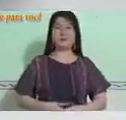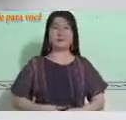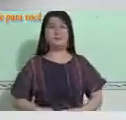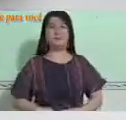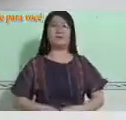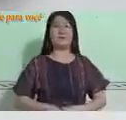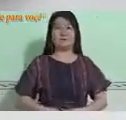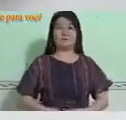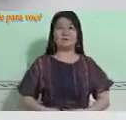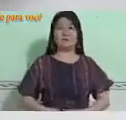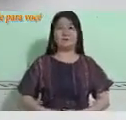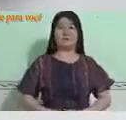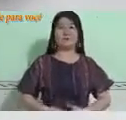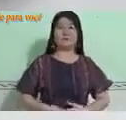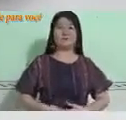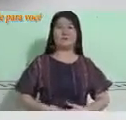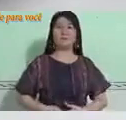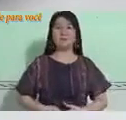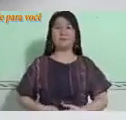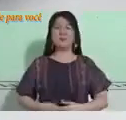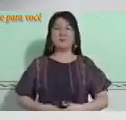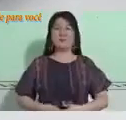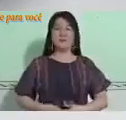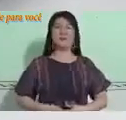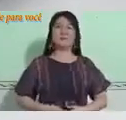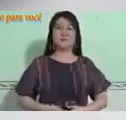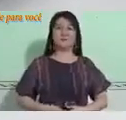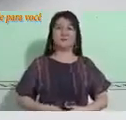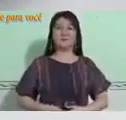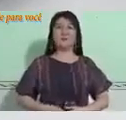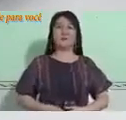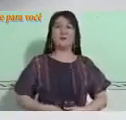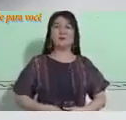por exemplo, depender de cada caso.